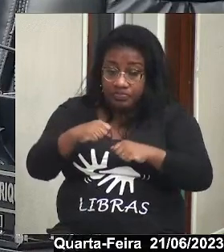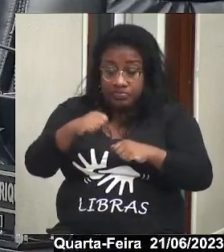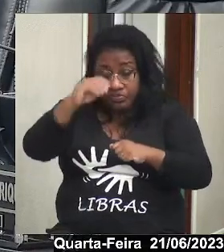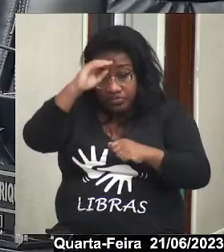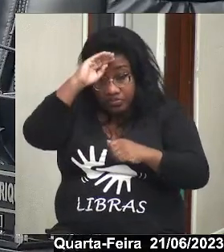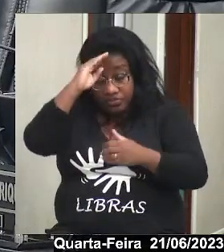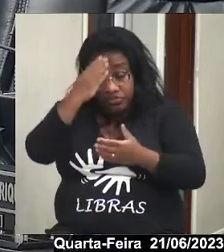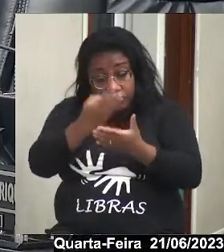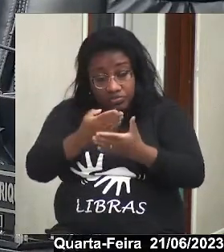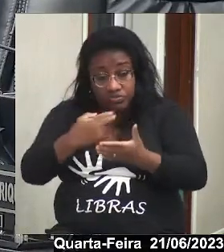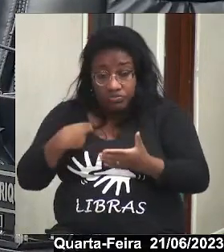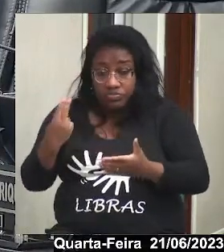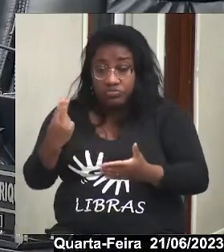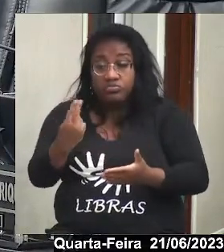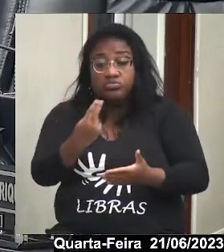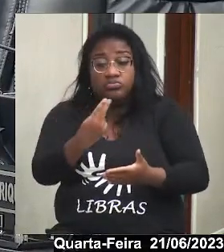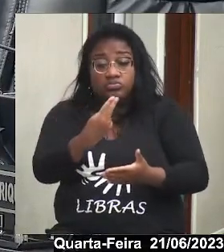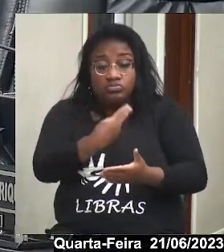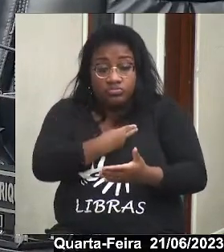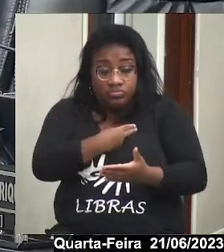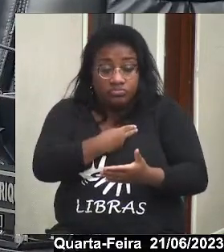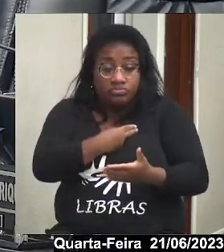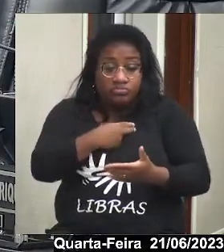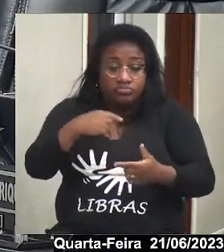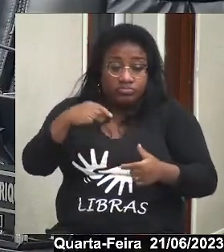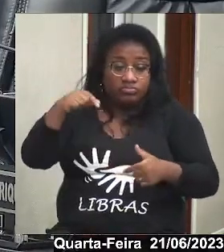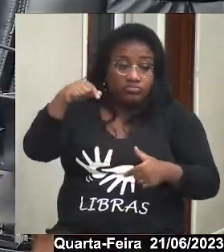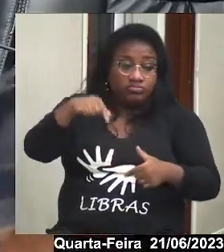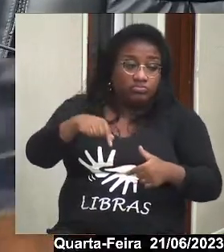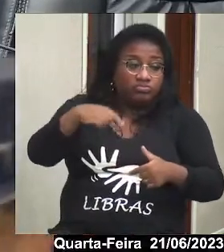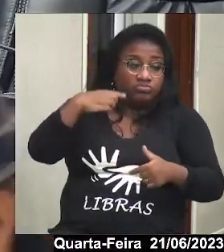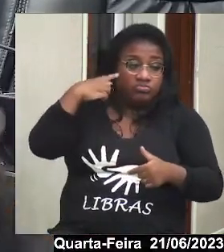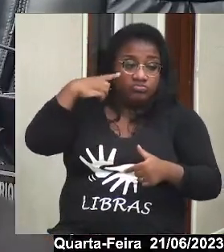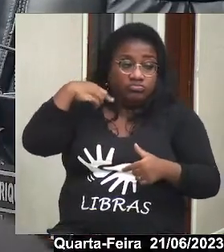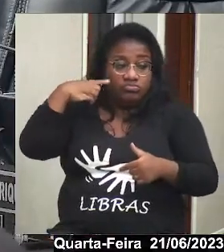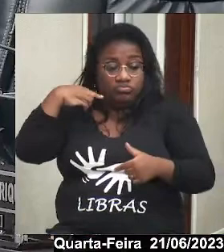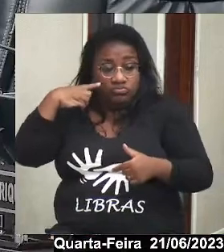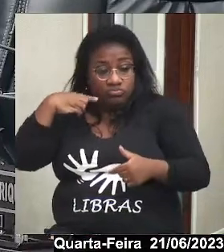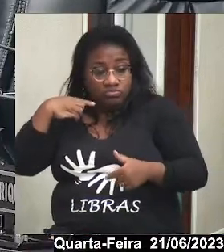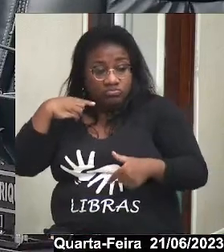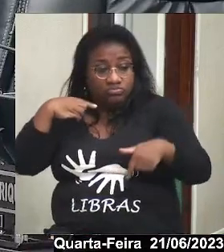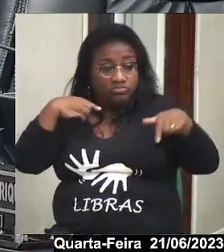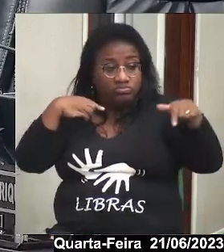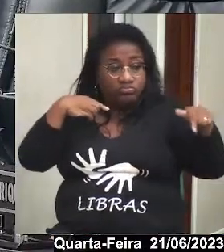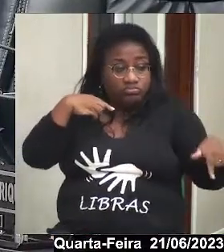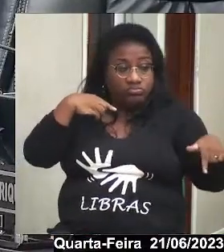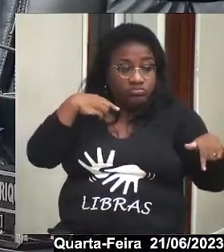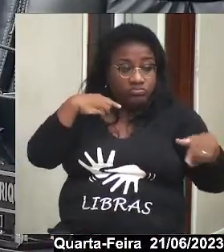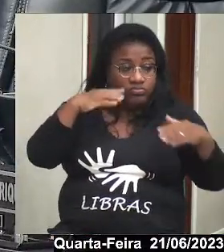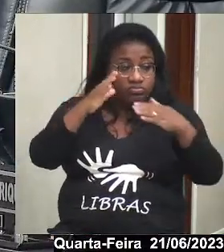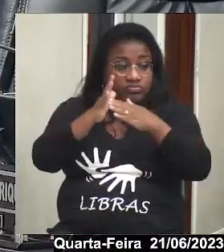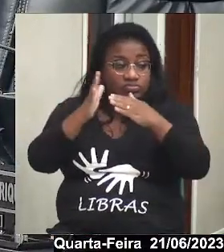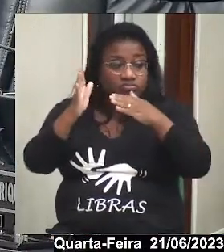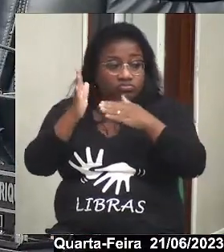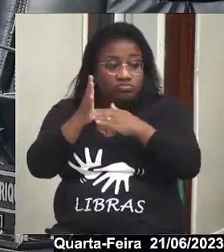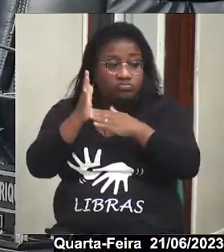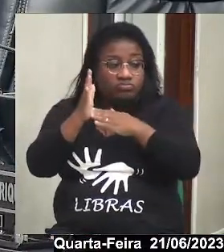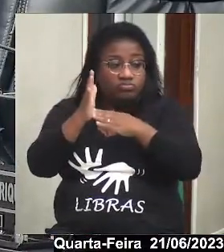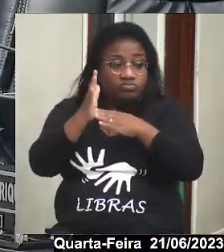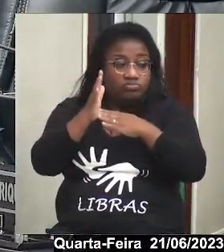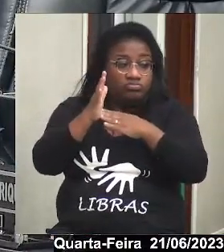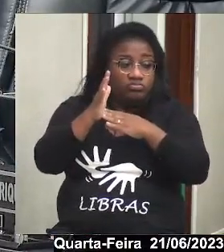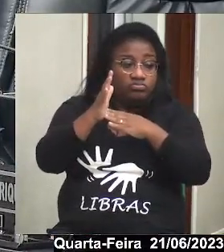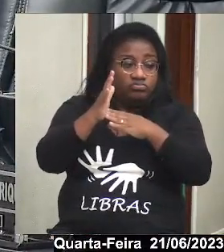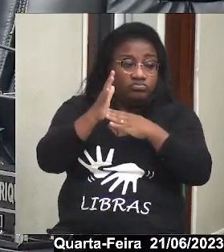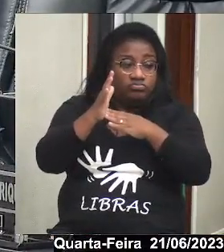essa credibilidade, porque veio aqui o doutor, tem aqui o nosso jurídico, tem o doutor que acompanha as discussões,